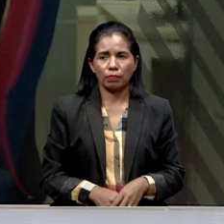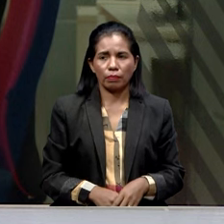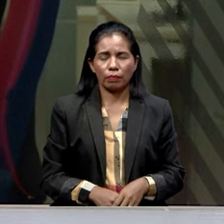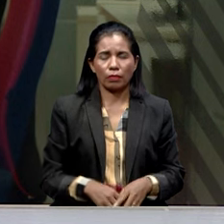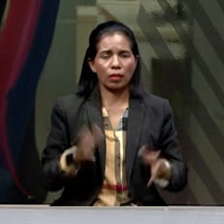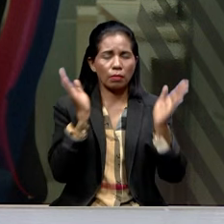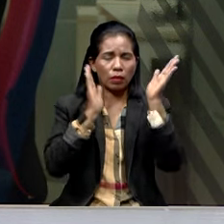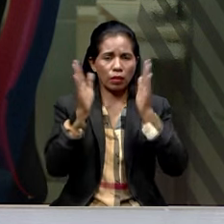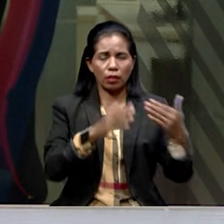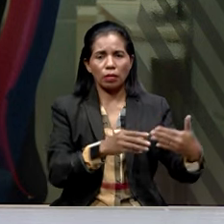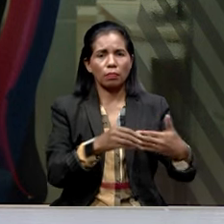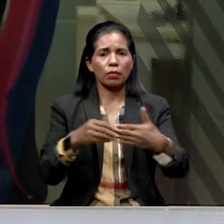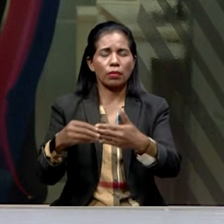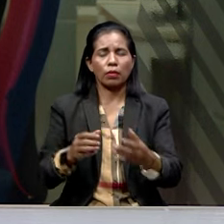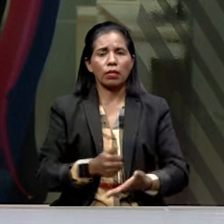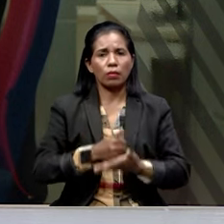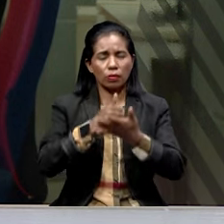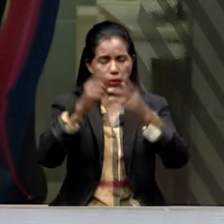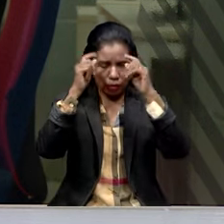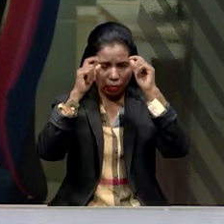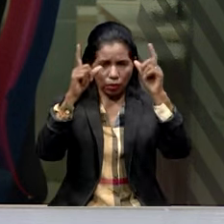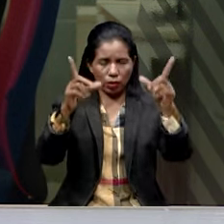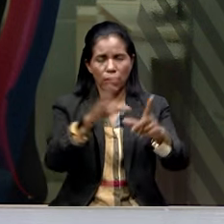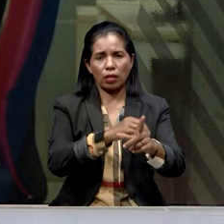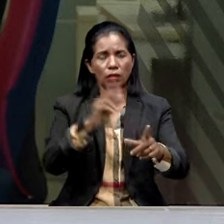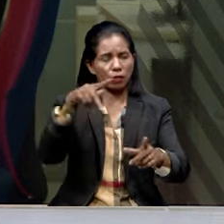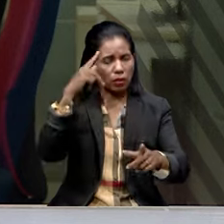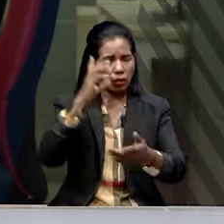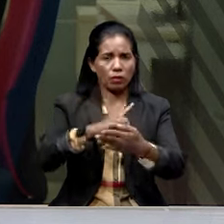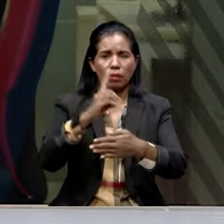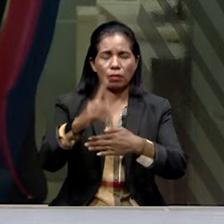Malásia pronto apoia Timor-Leste e a política de desenvolvimento rural.